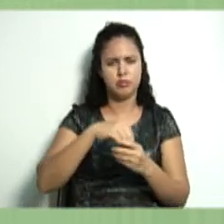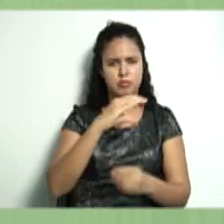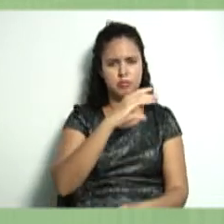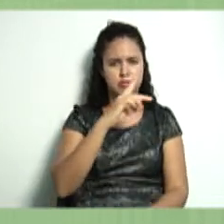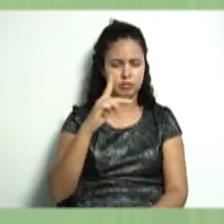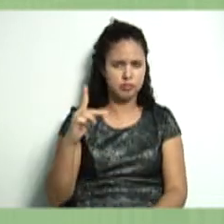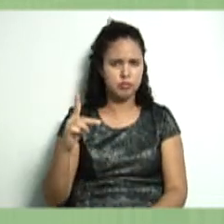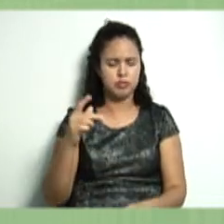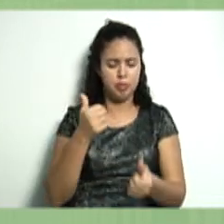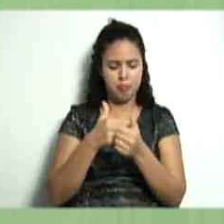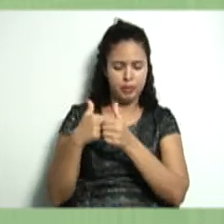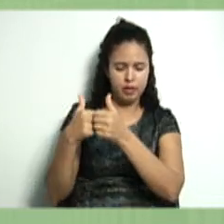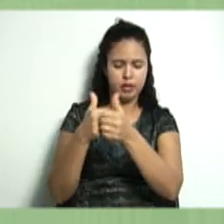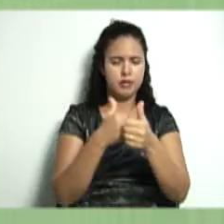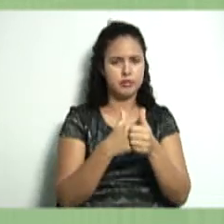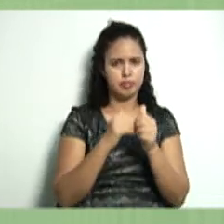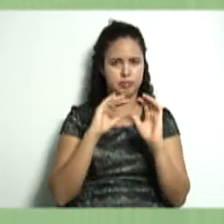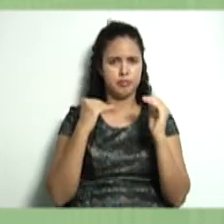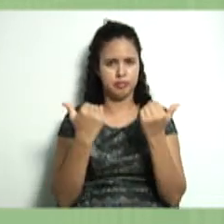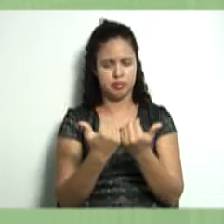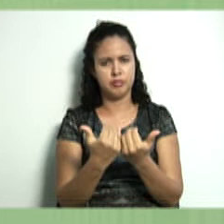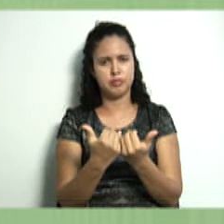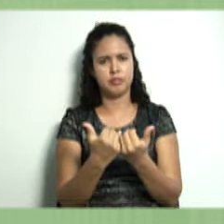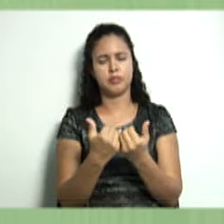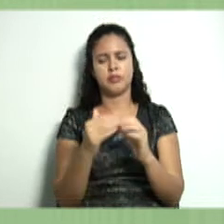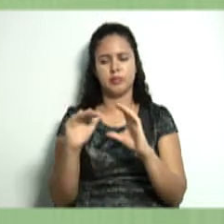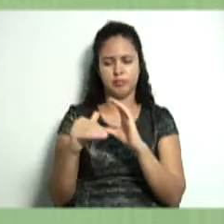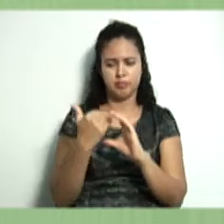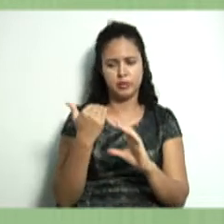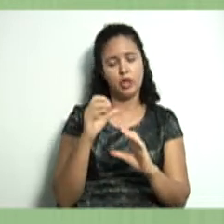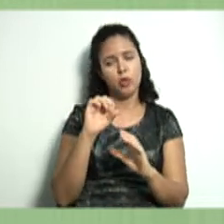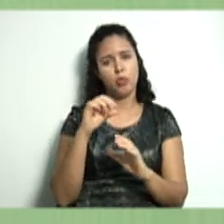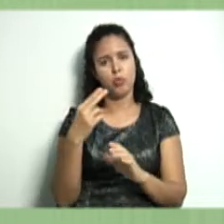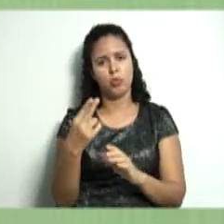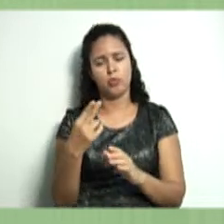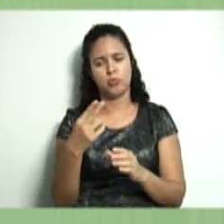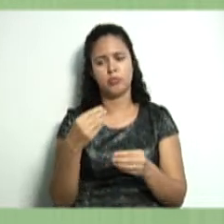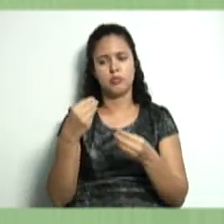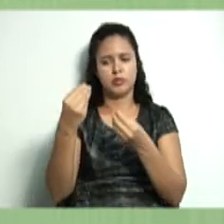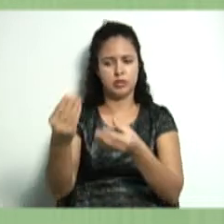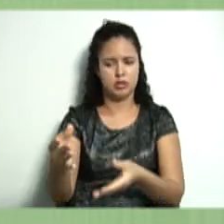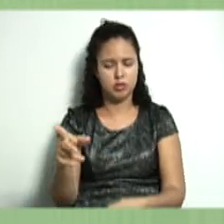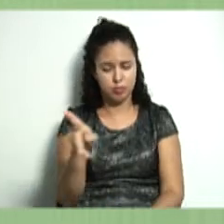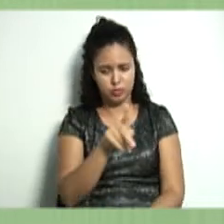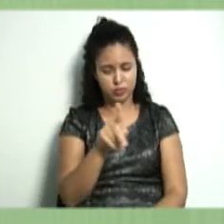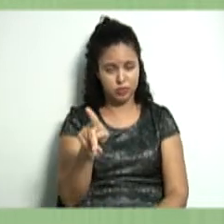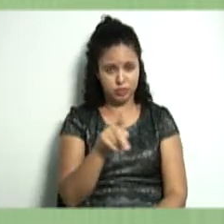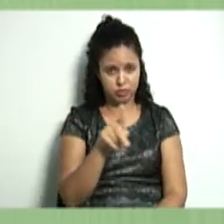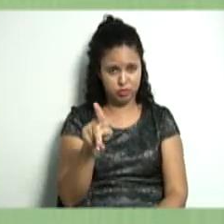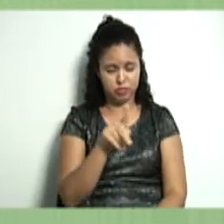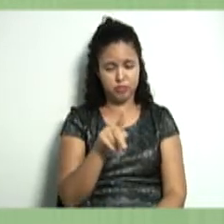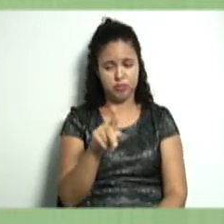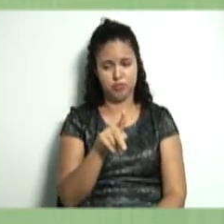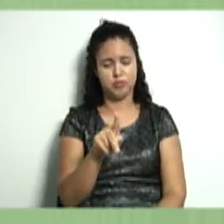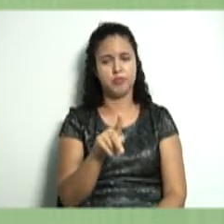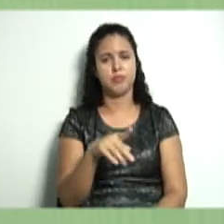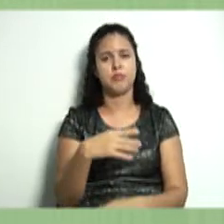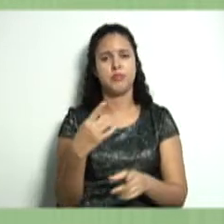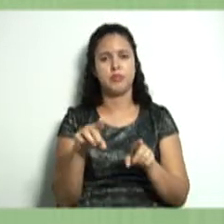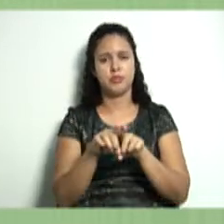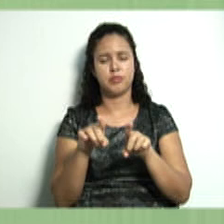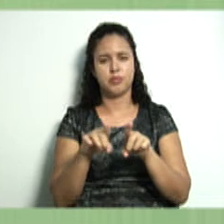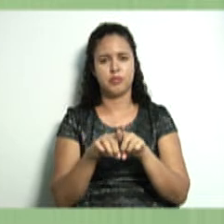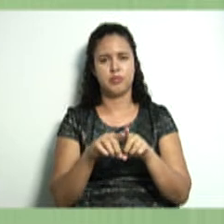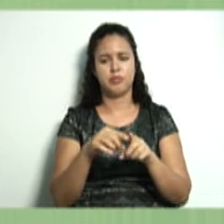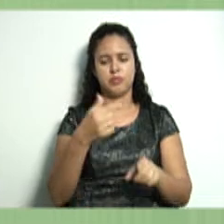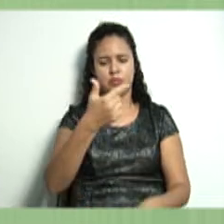na sua comunidade, e vai mandar para a gente, é claro, aliás, através dos seus professores aí, e a atividade de percurso